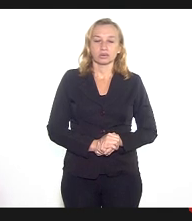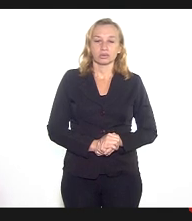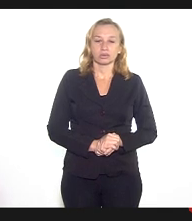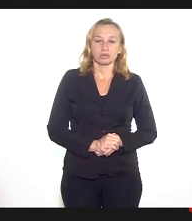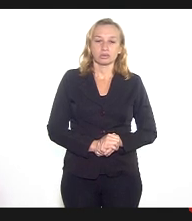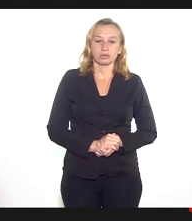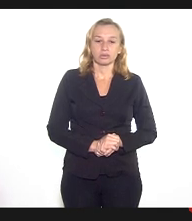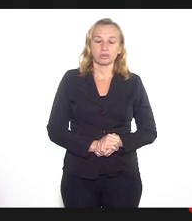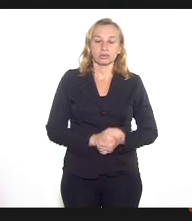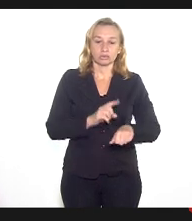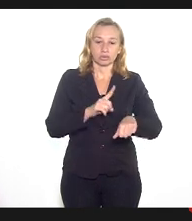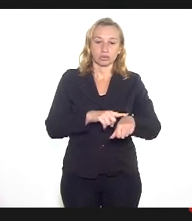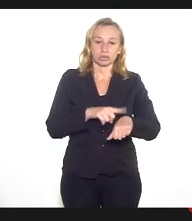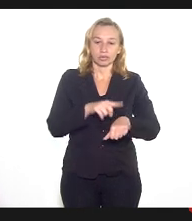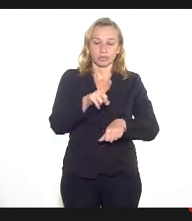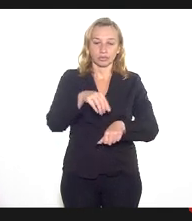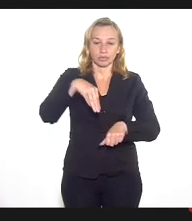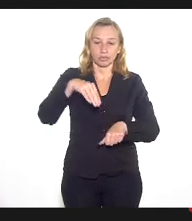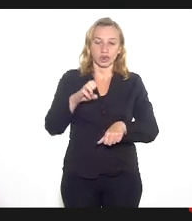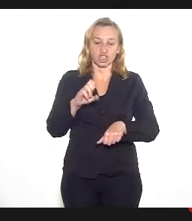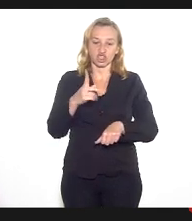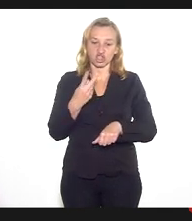Nesse ponto em Mexilhão,